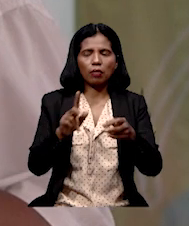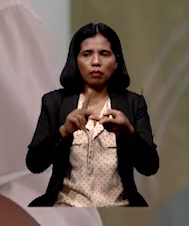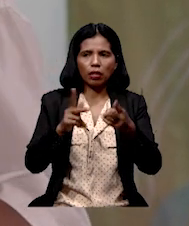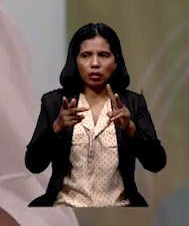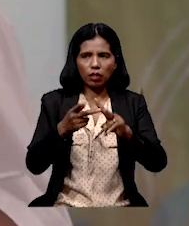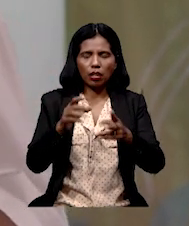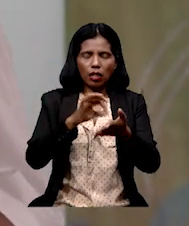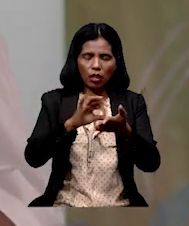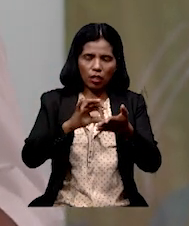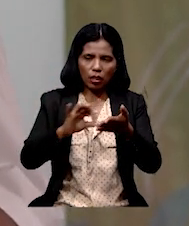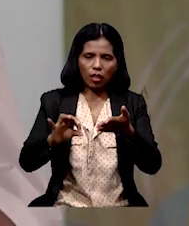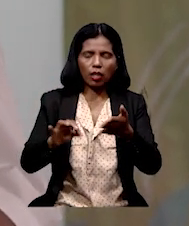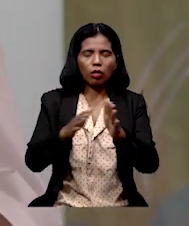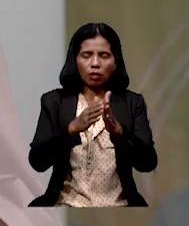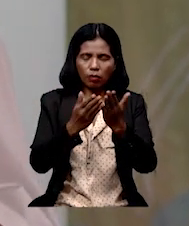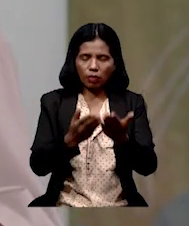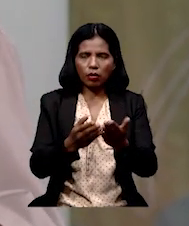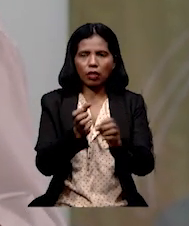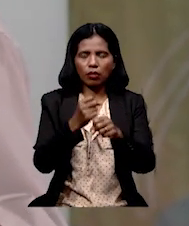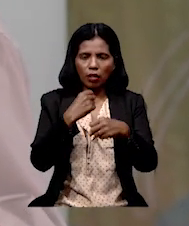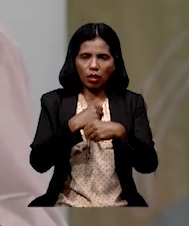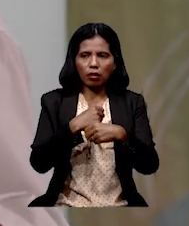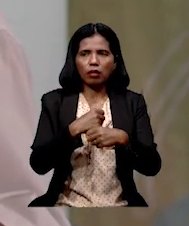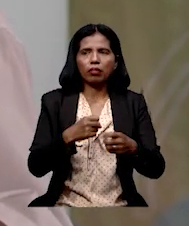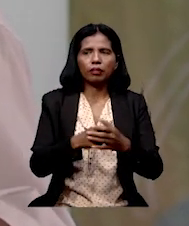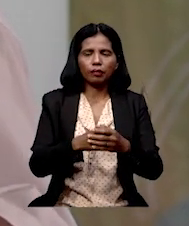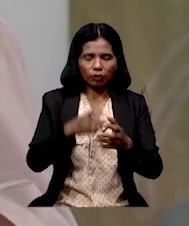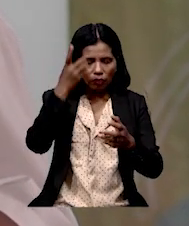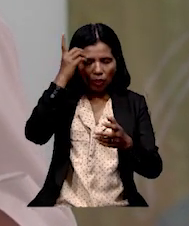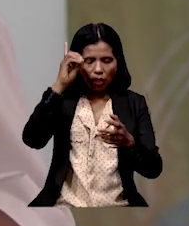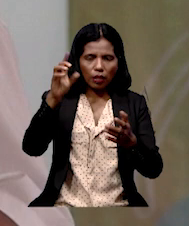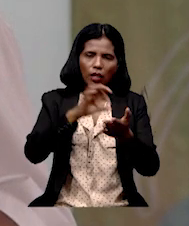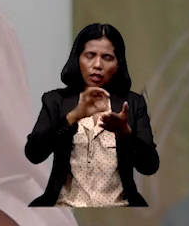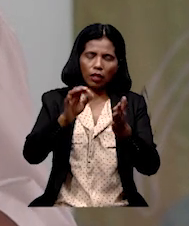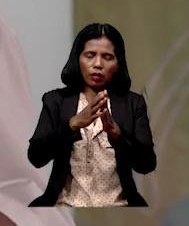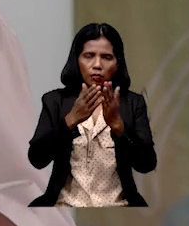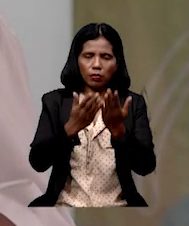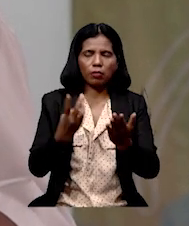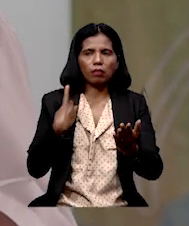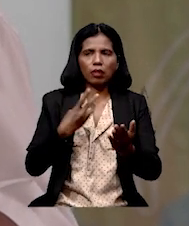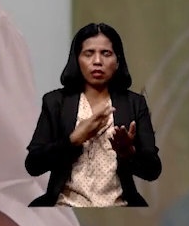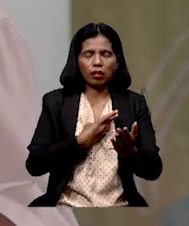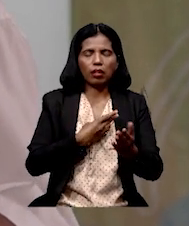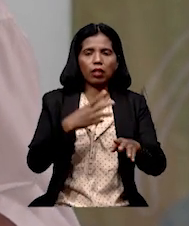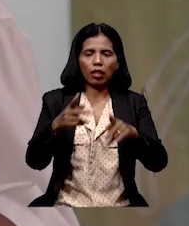para querer que na ensina, por realiza, meio a tua querer livro, que tenha, para querer que na ensina.